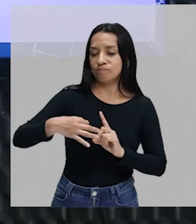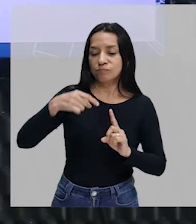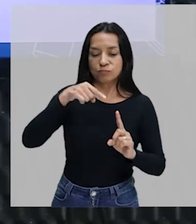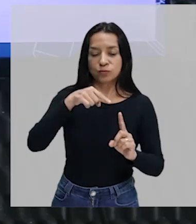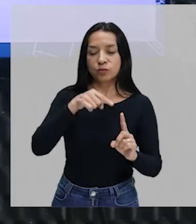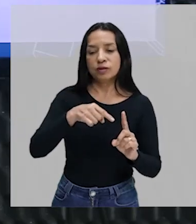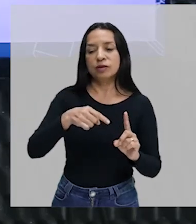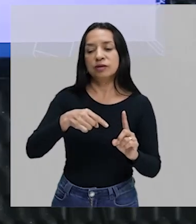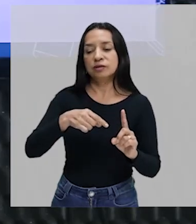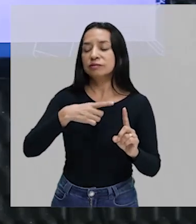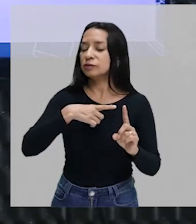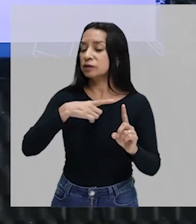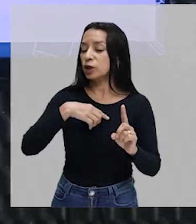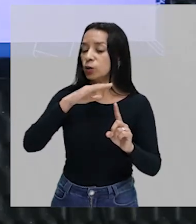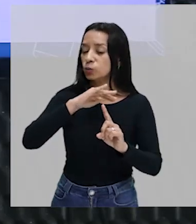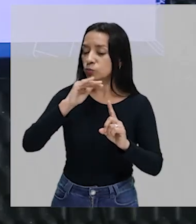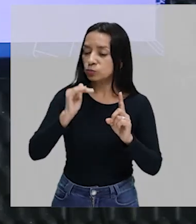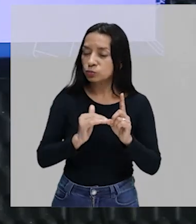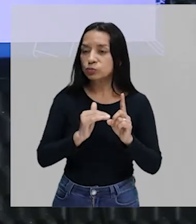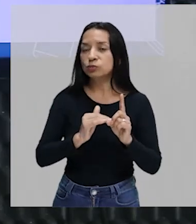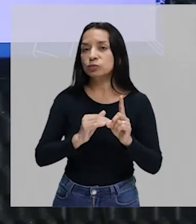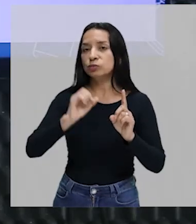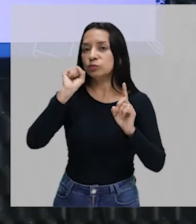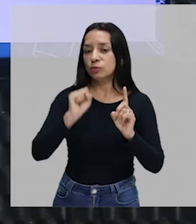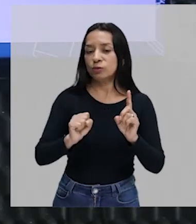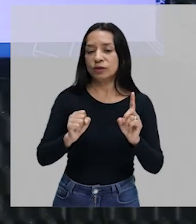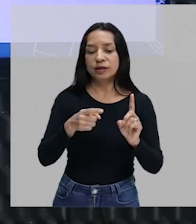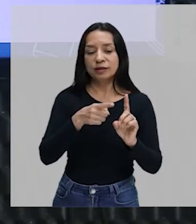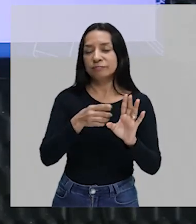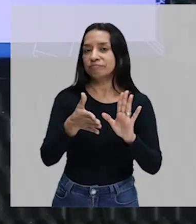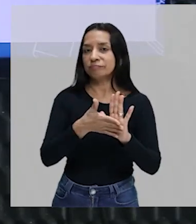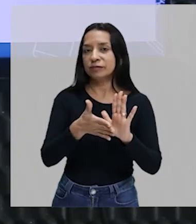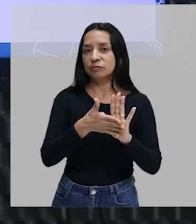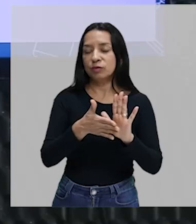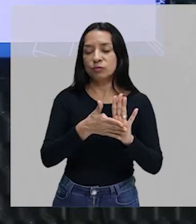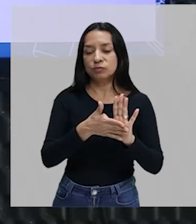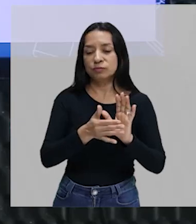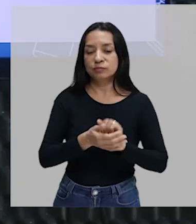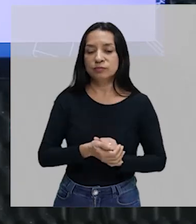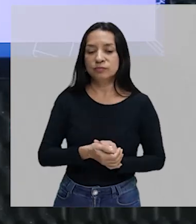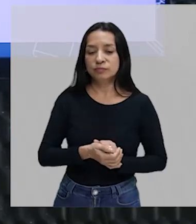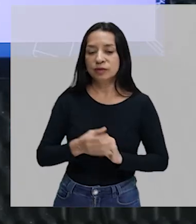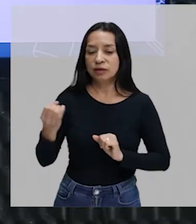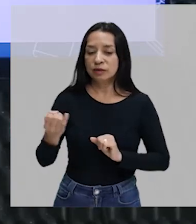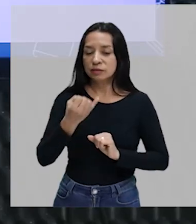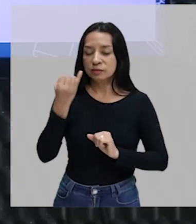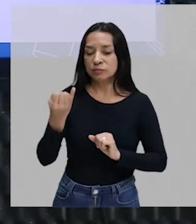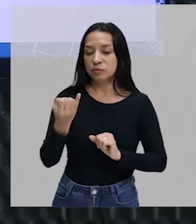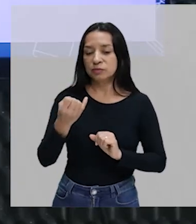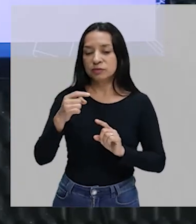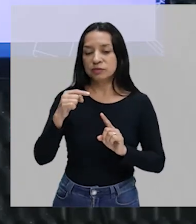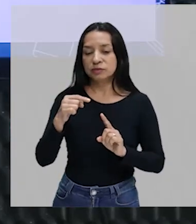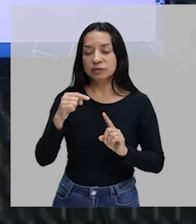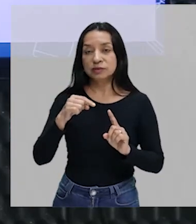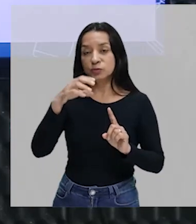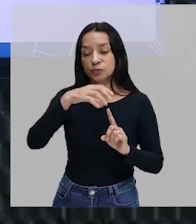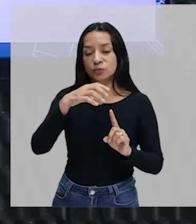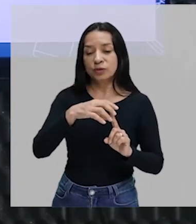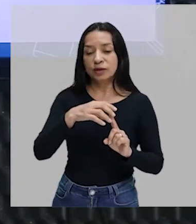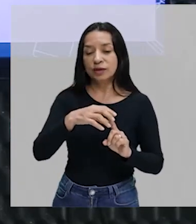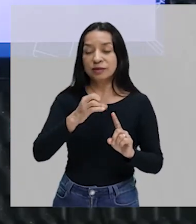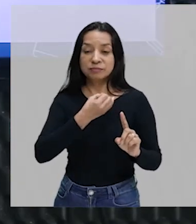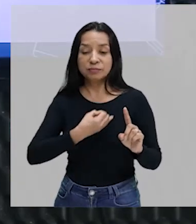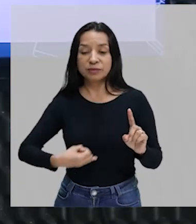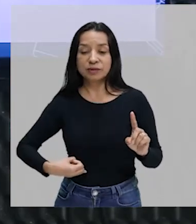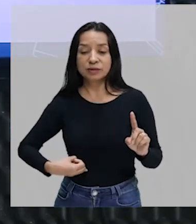o poder concentrado nas suas mãos. A importância do rei, o imperador, era tanta que se confundia com o próprio